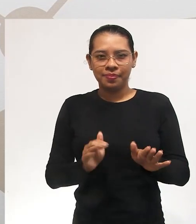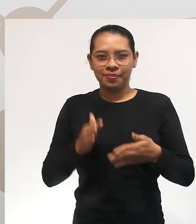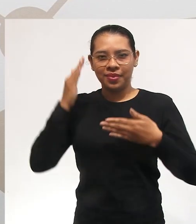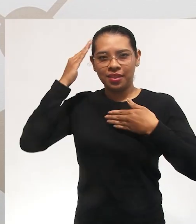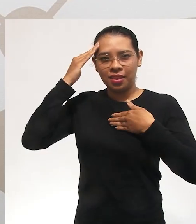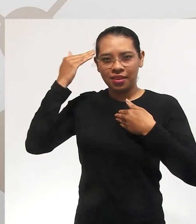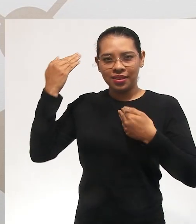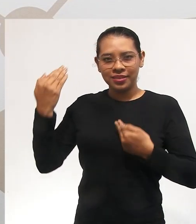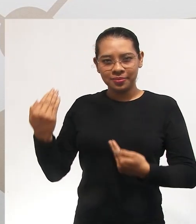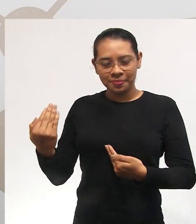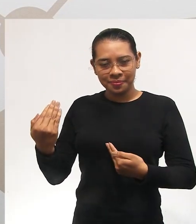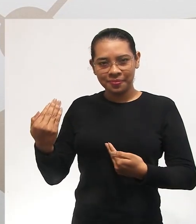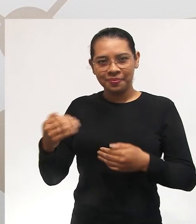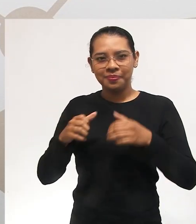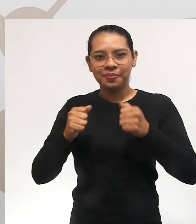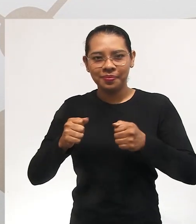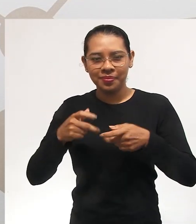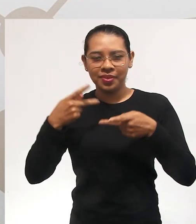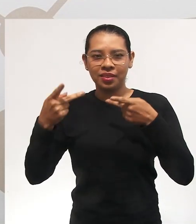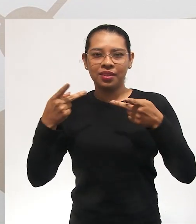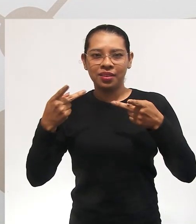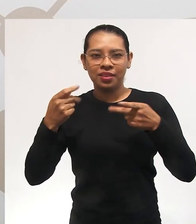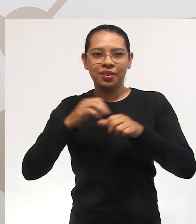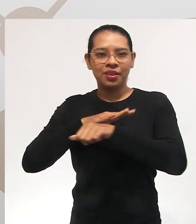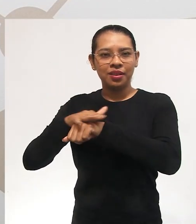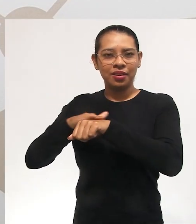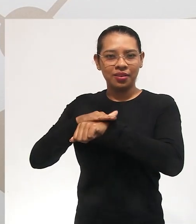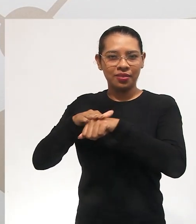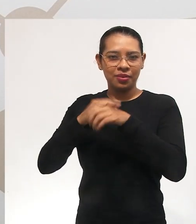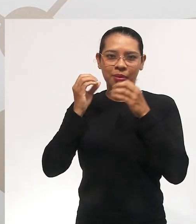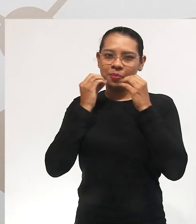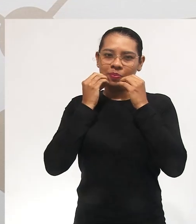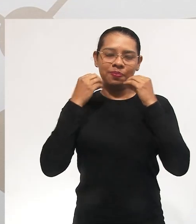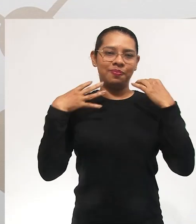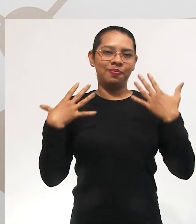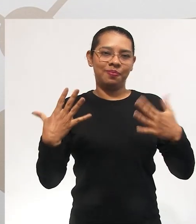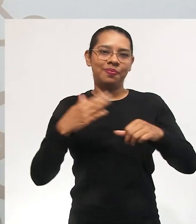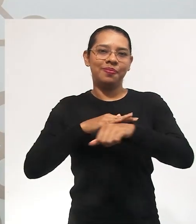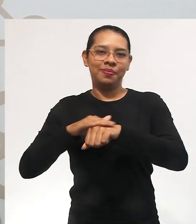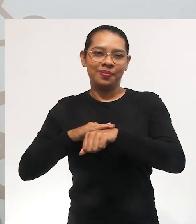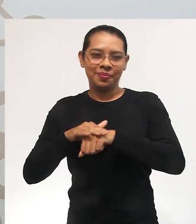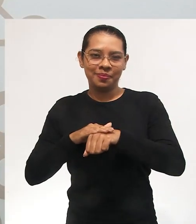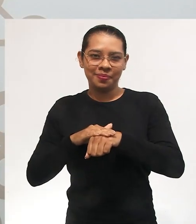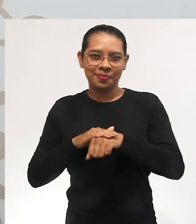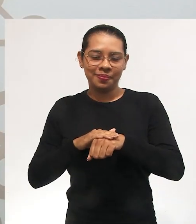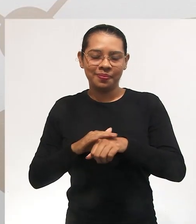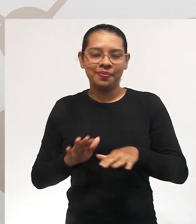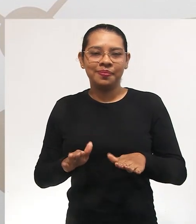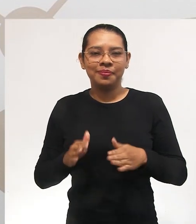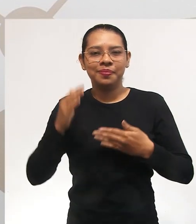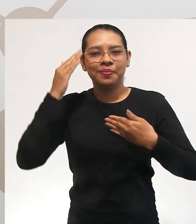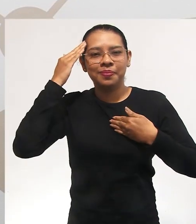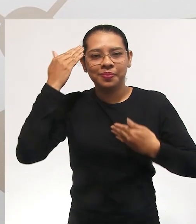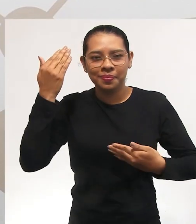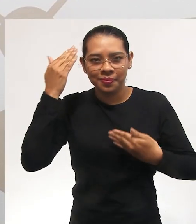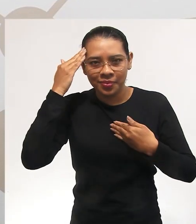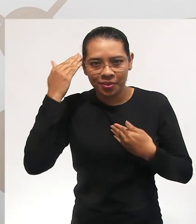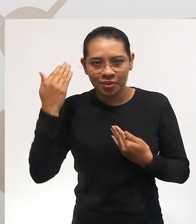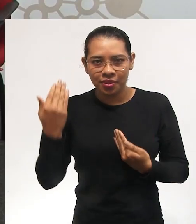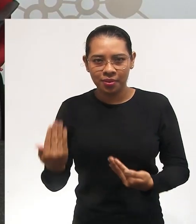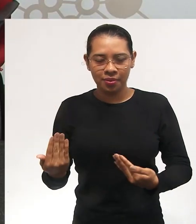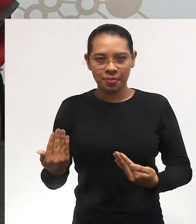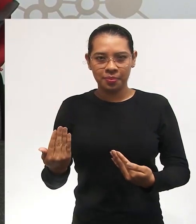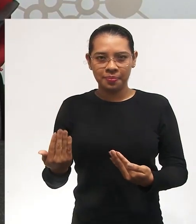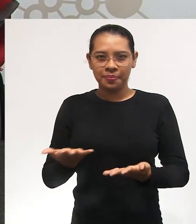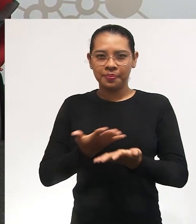melhor possível o faça. E eu agradeço por estar aqui, poder falar, poder conversar, é sempre bom conversar.